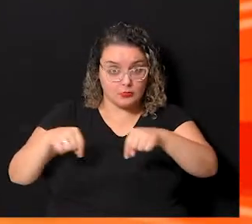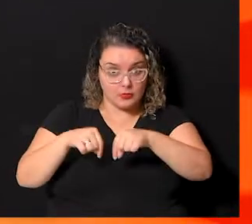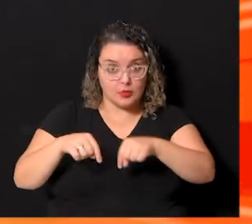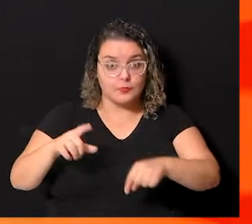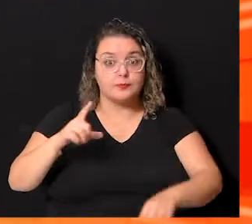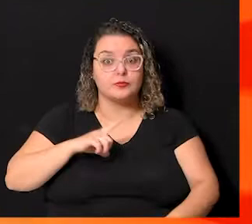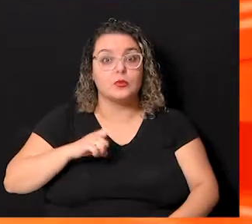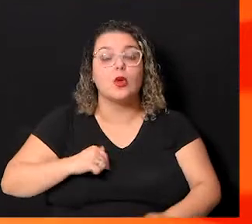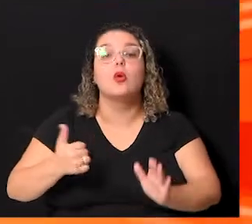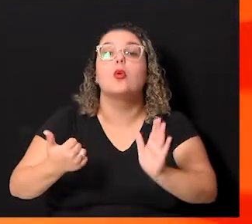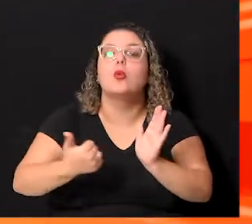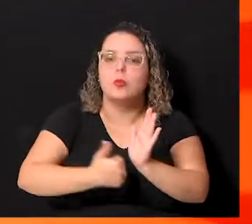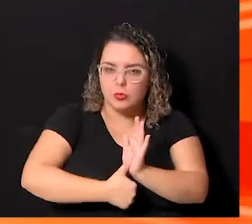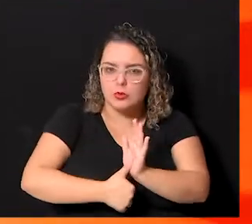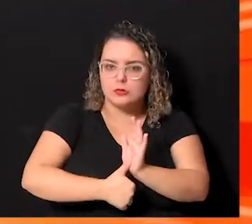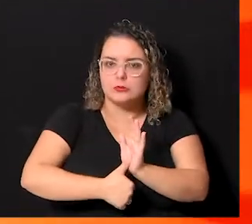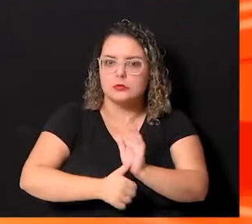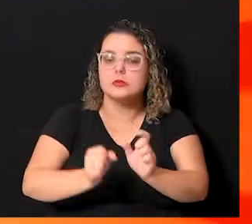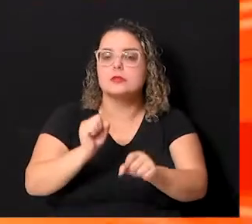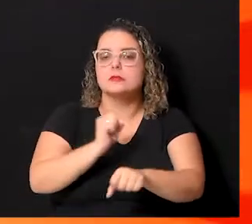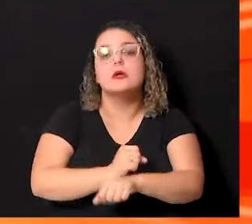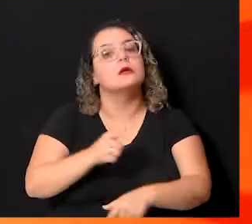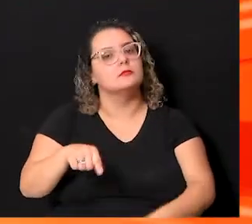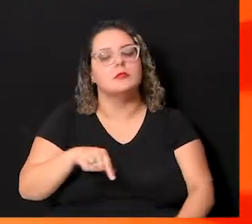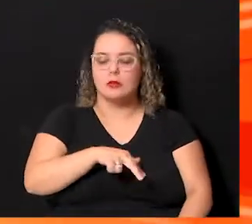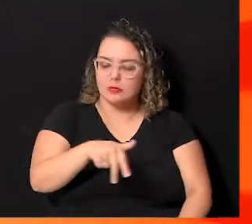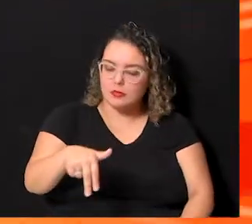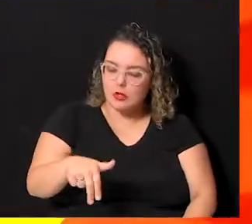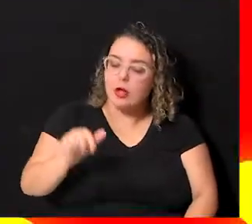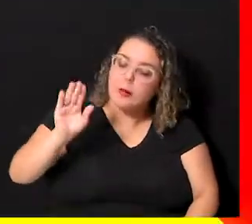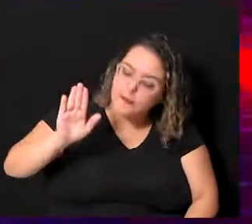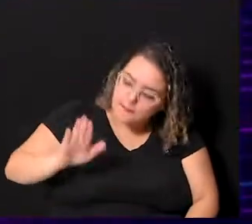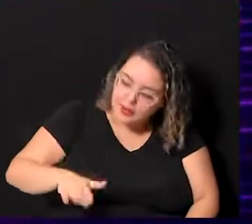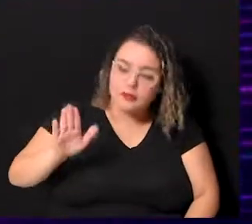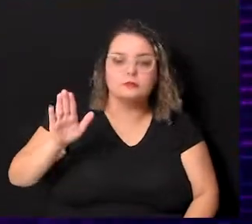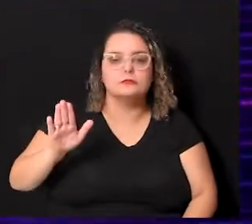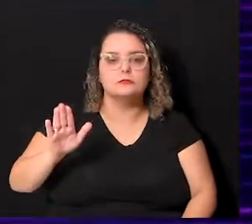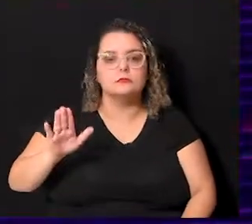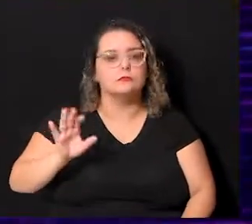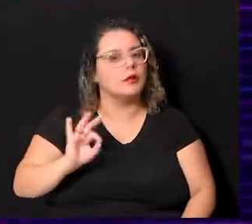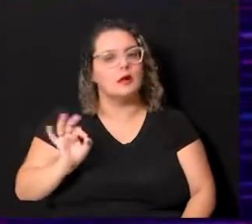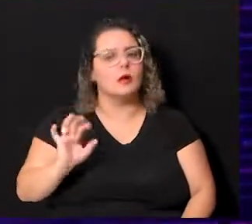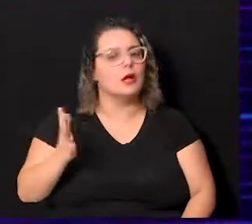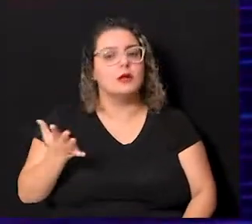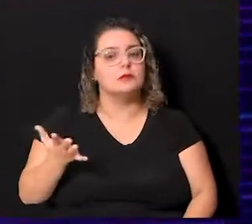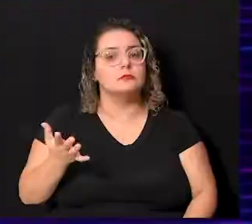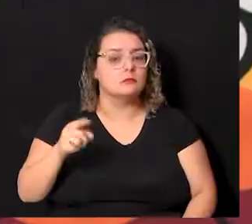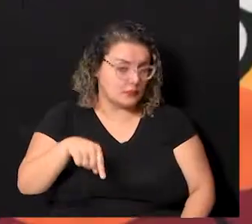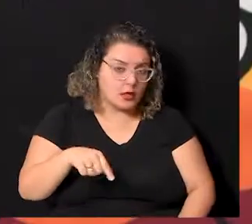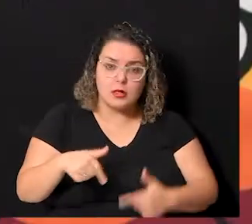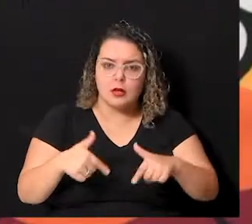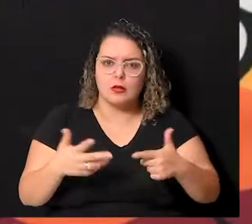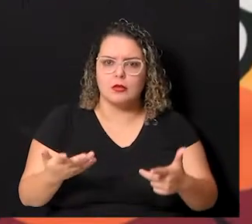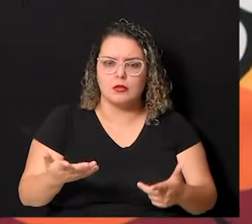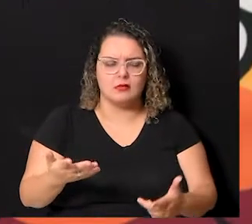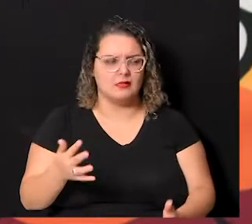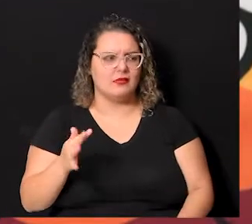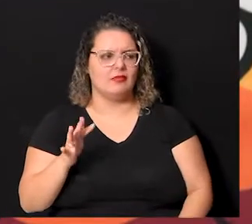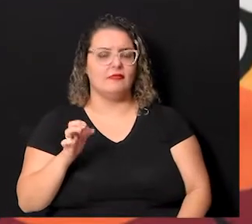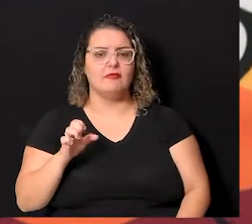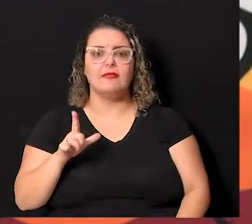tem lá um botão vermelho esperando por ele. Ele vai lá, aperta e não acontece nada. E esse é o emprego.